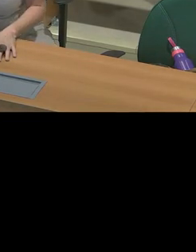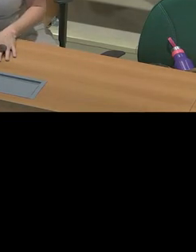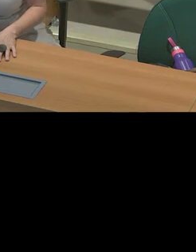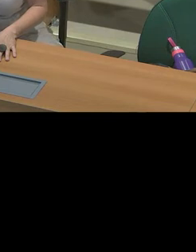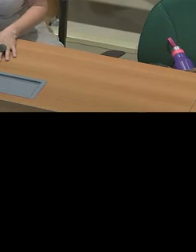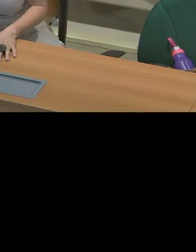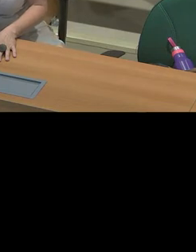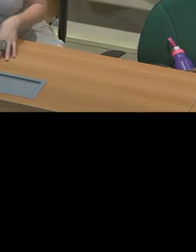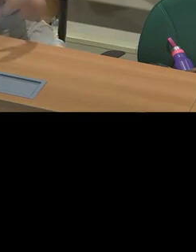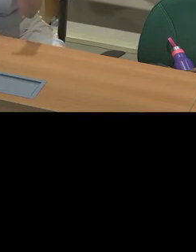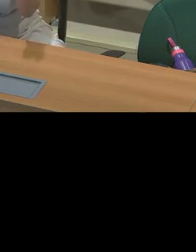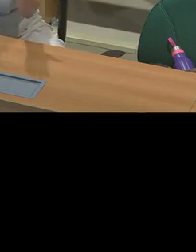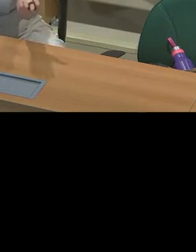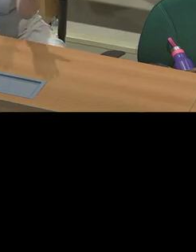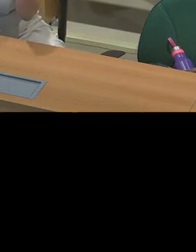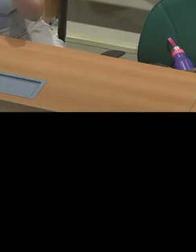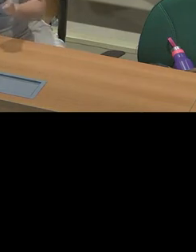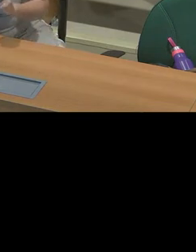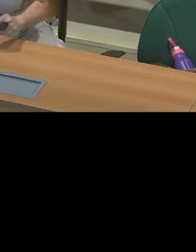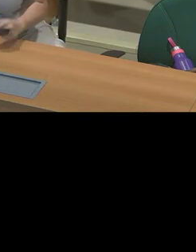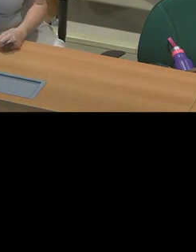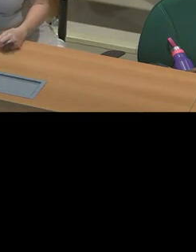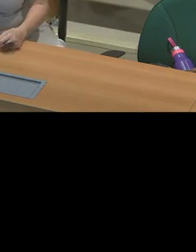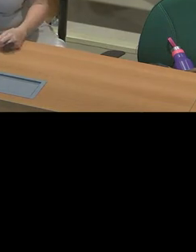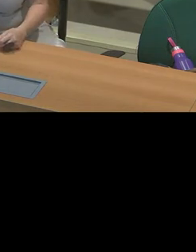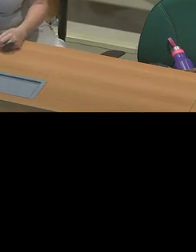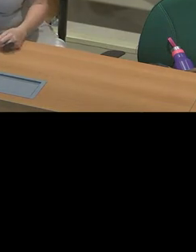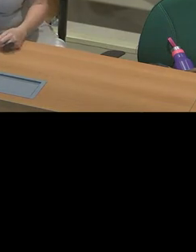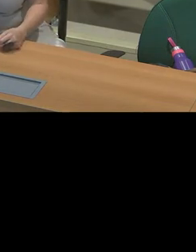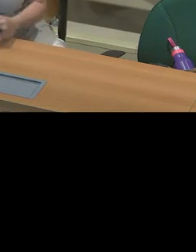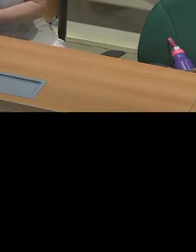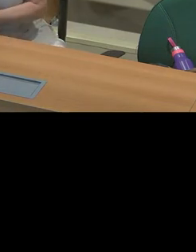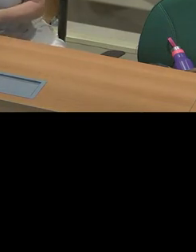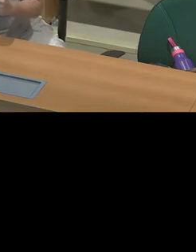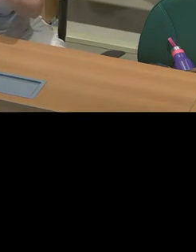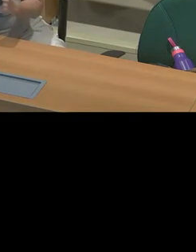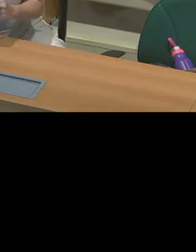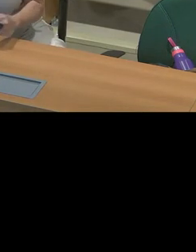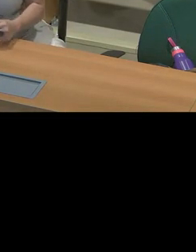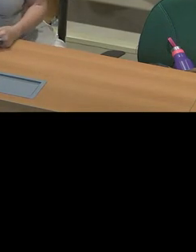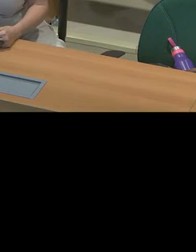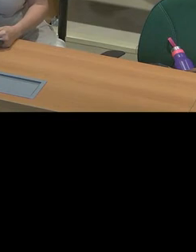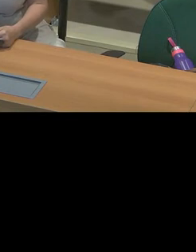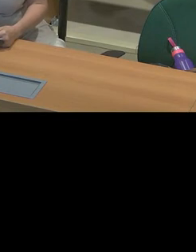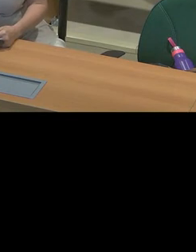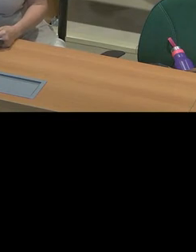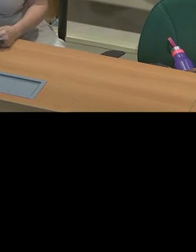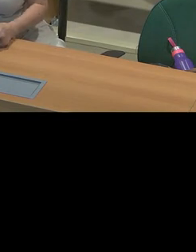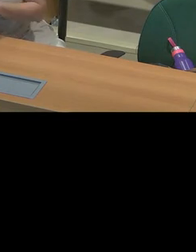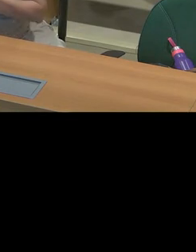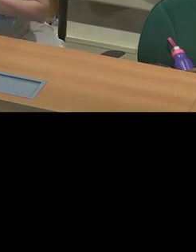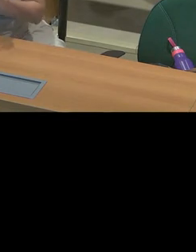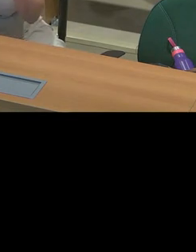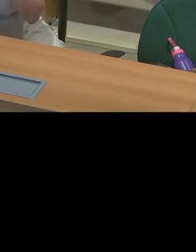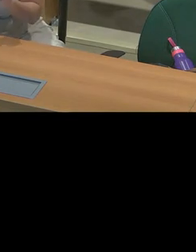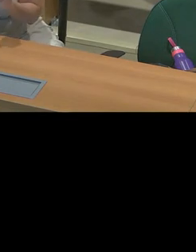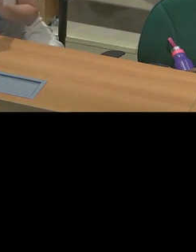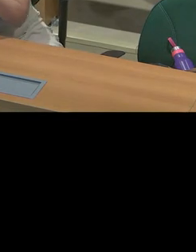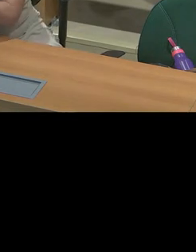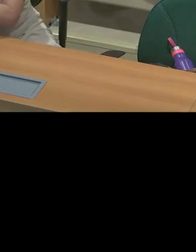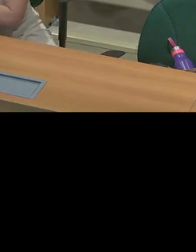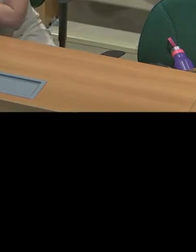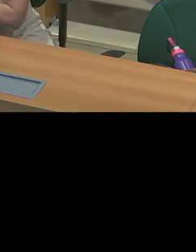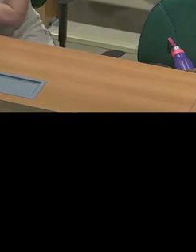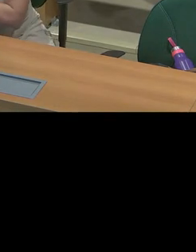compartilhado é fantástico. E, mais uma vez, agradecer e super parabenizar a Cristiana, que, como eu já falei, no